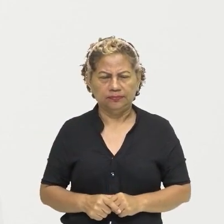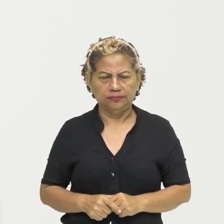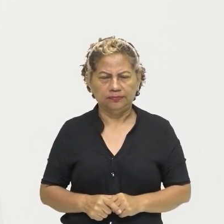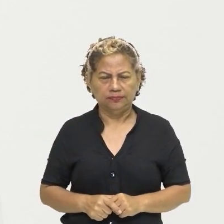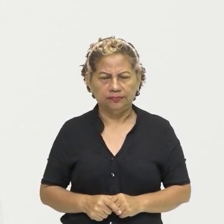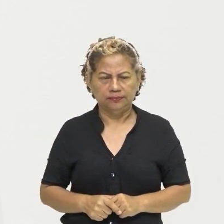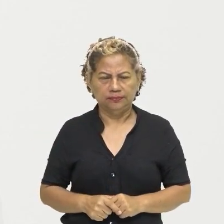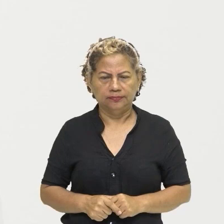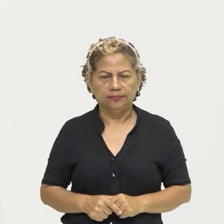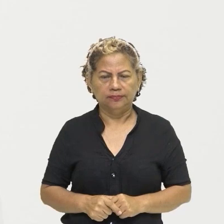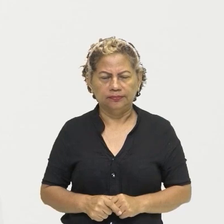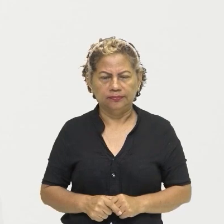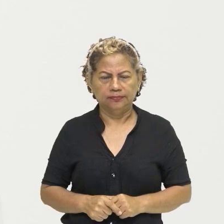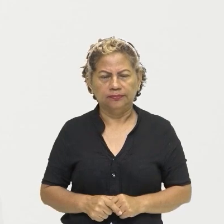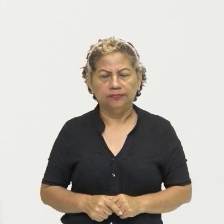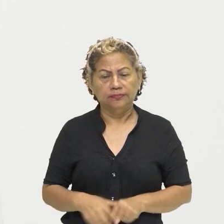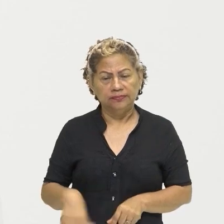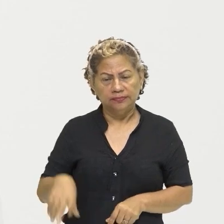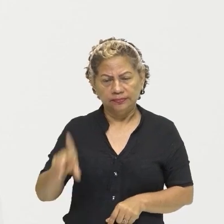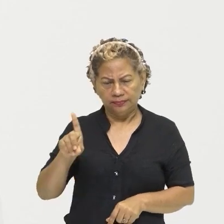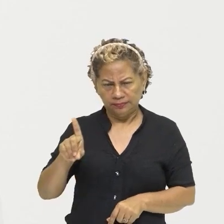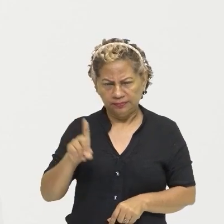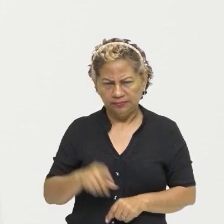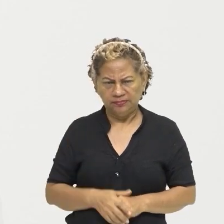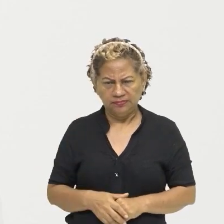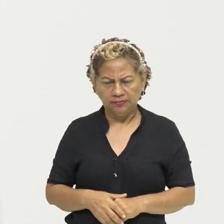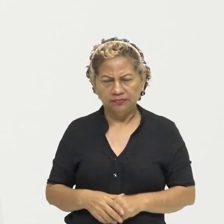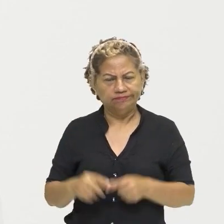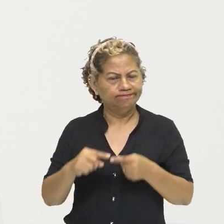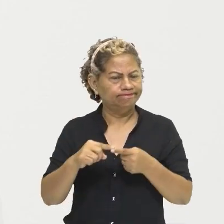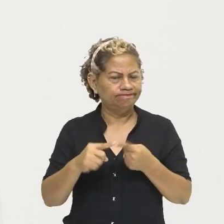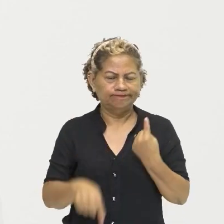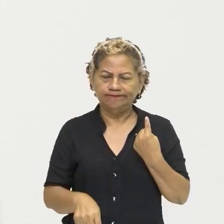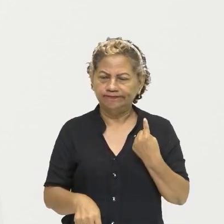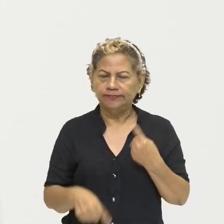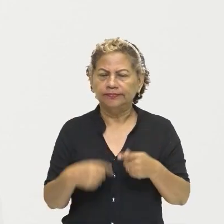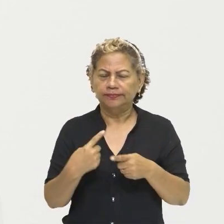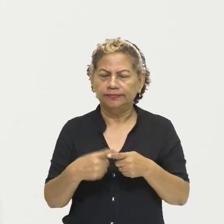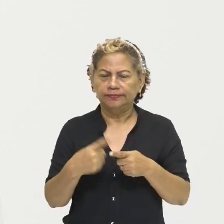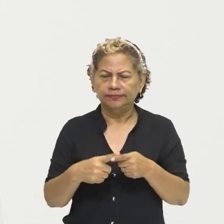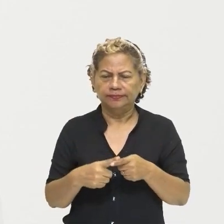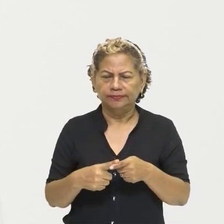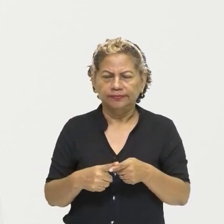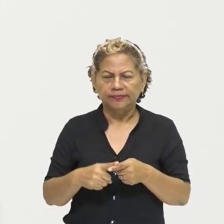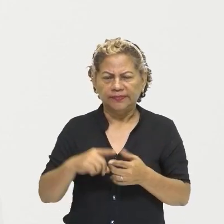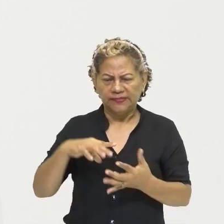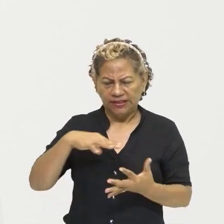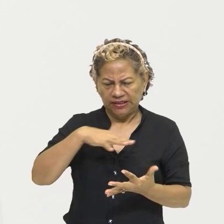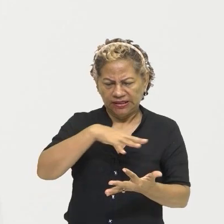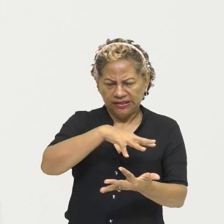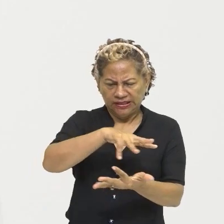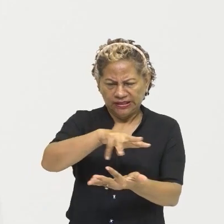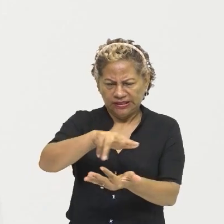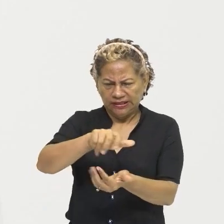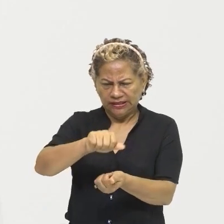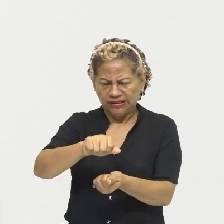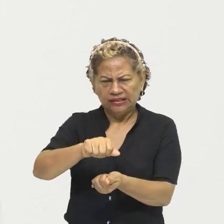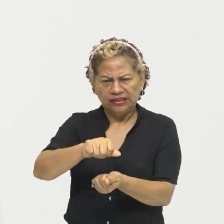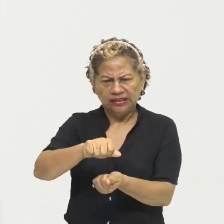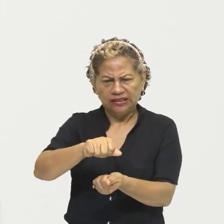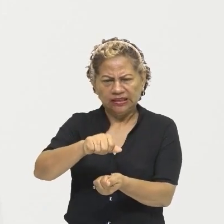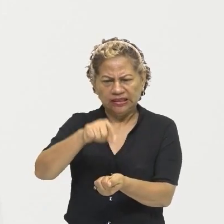a Terra no centro, pior ainda, né? Porque se a Terra estivesse no centro, era o Sol que girava sobre a